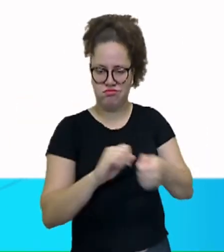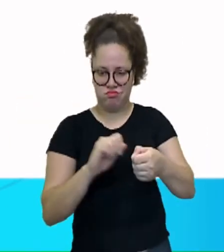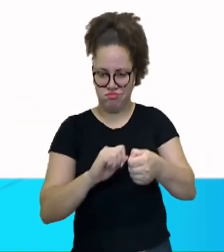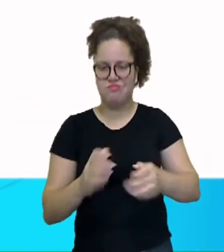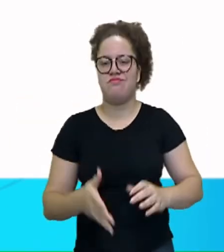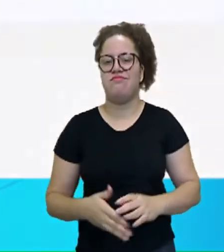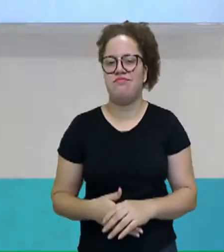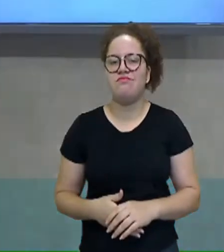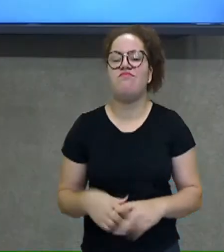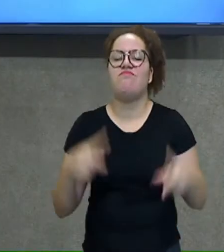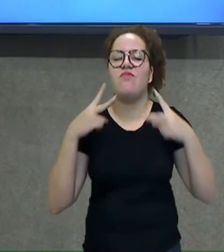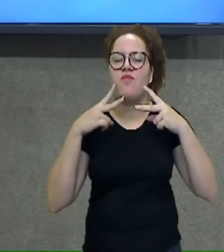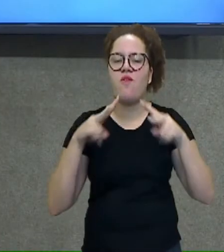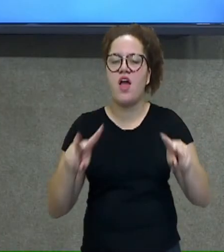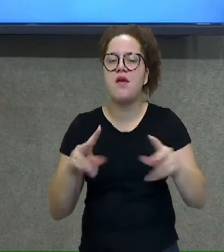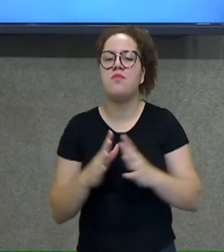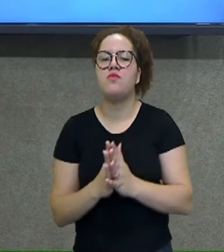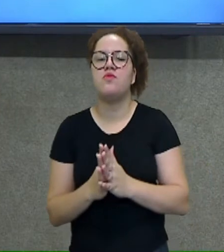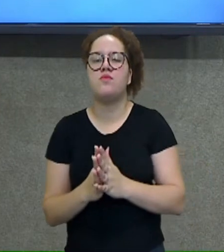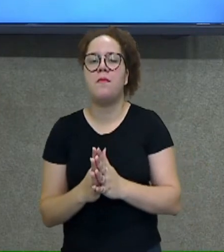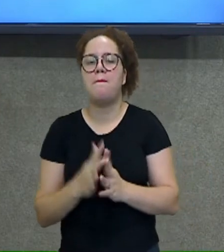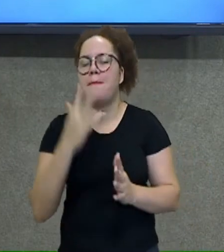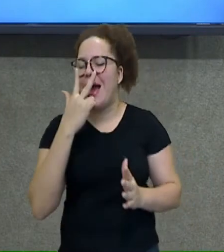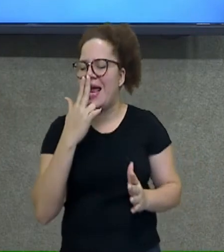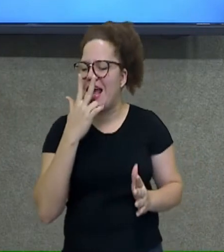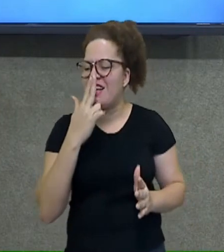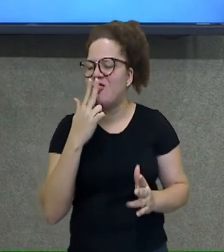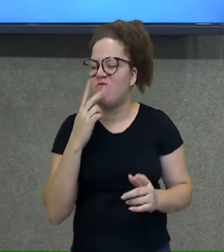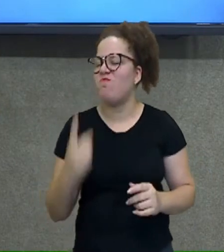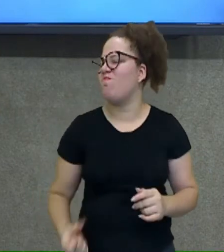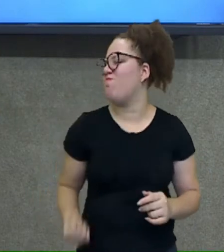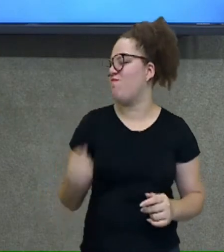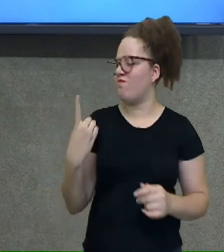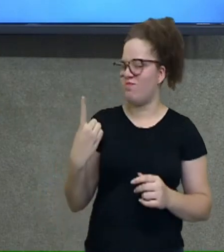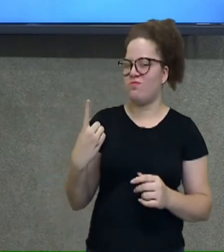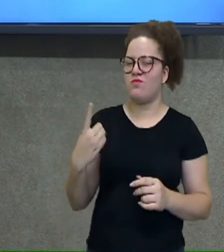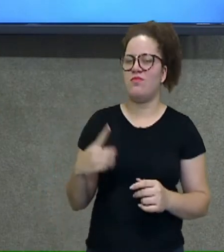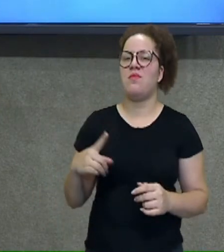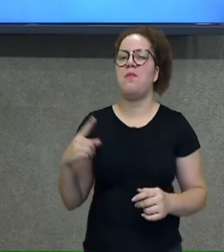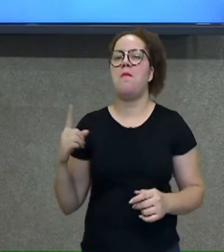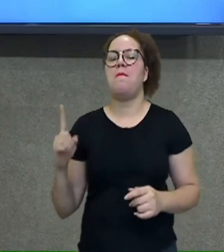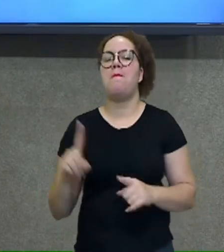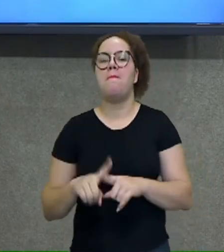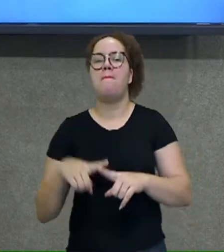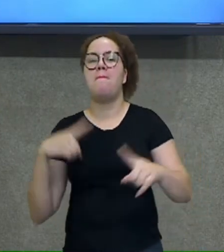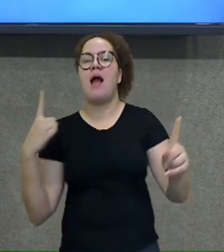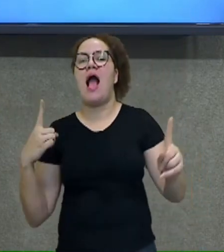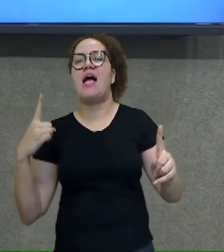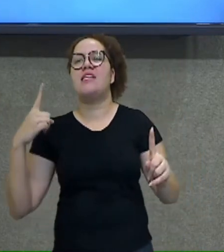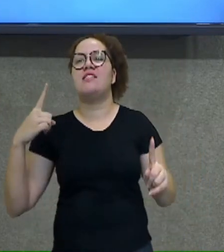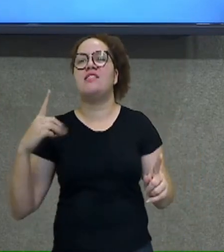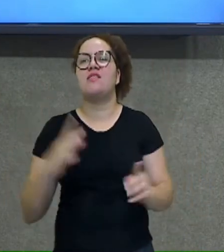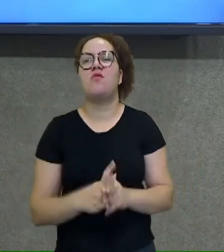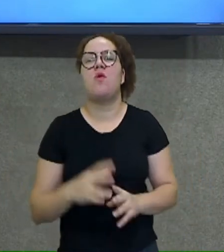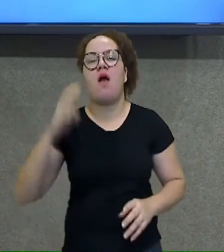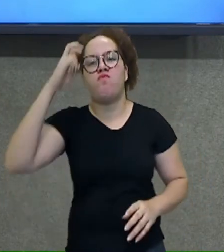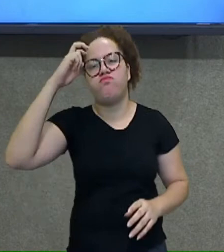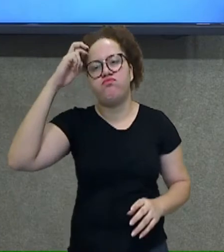Então nós estamos vendo aqui um pouco, que pode parecer estranho, mas concebendo um pouco da genialidade do Vic